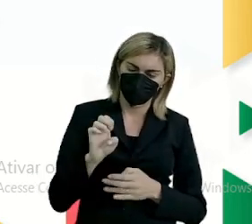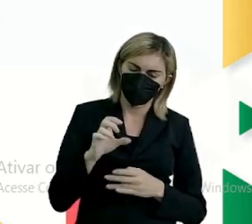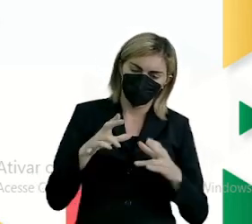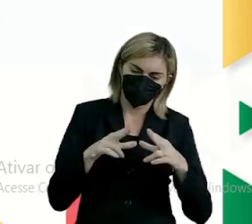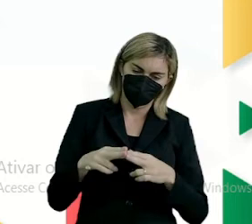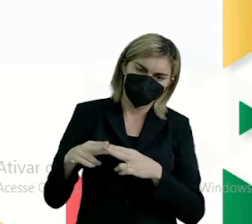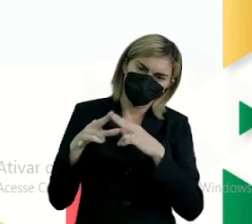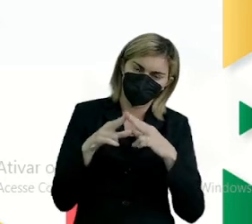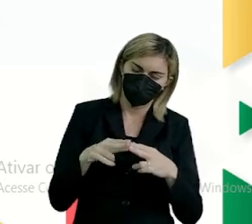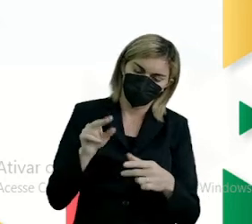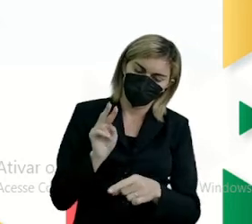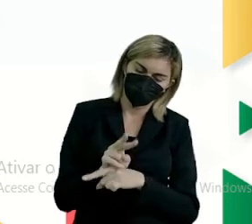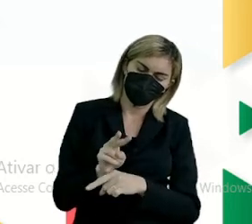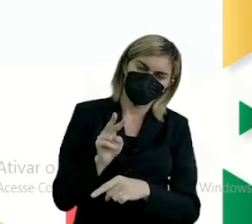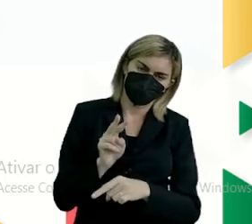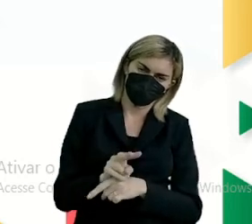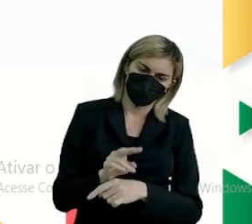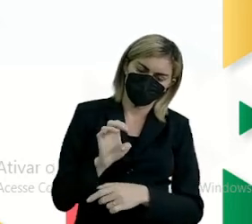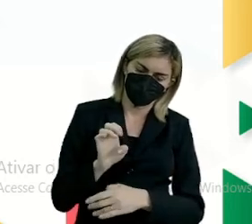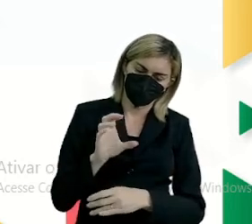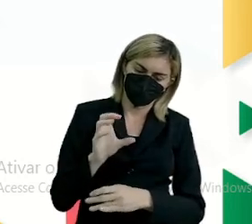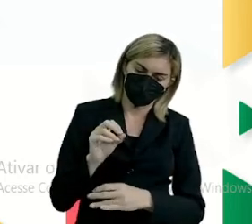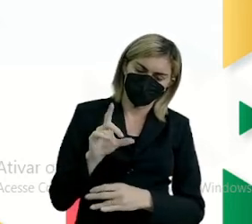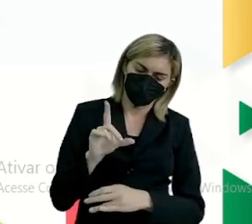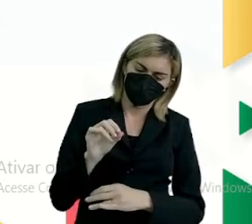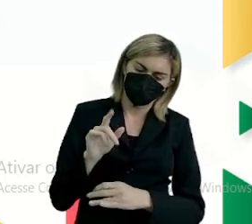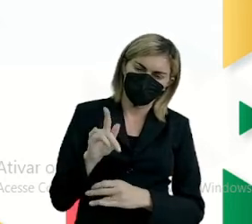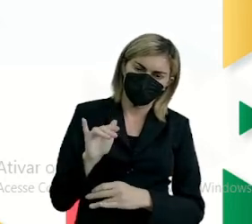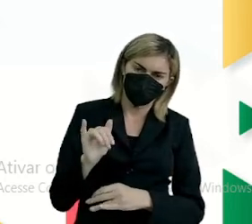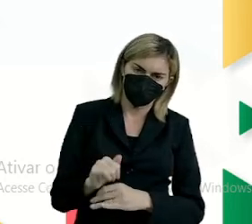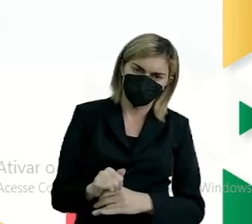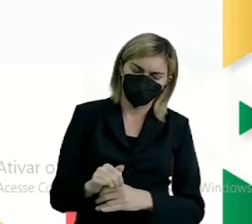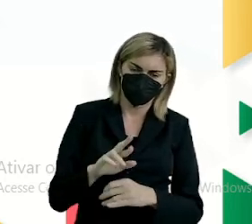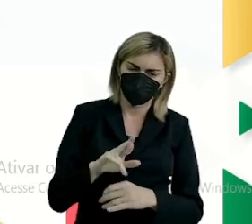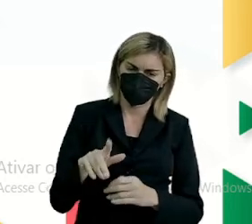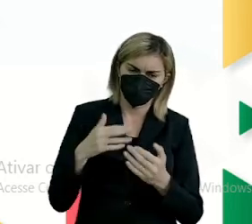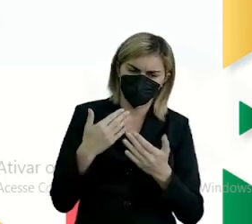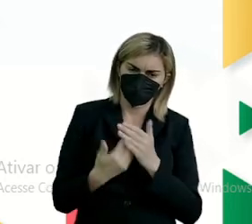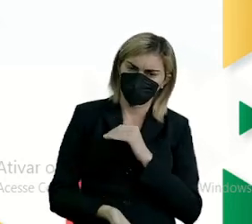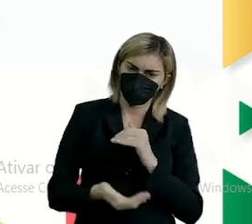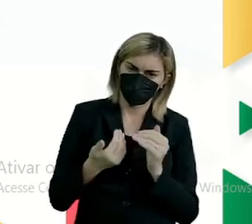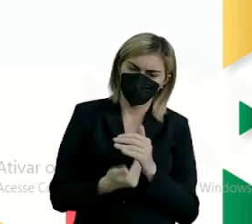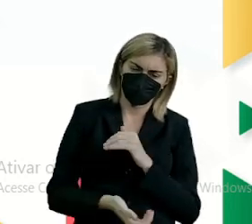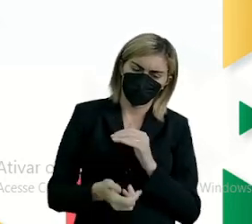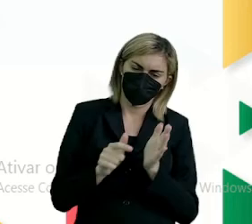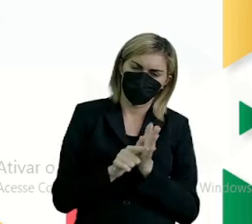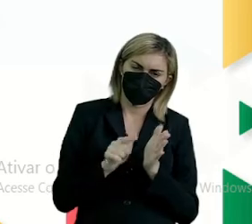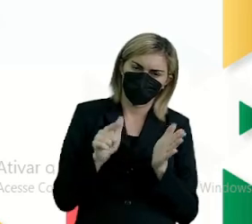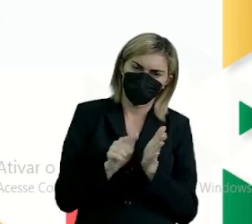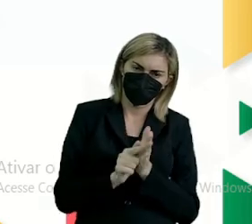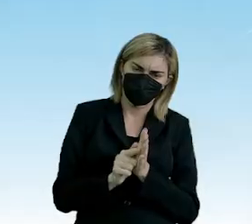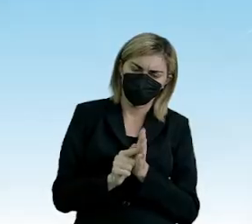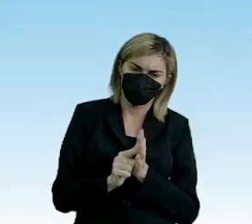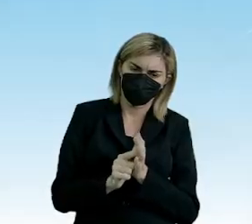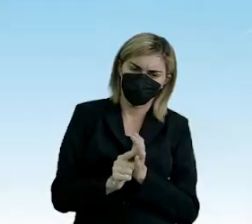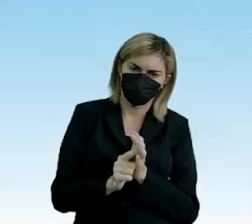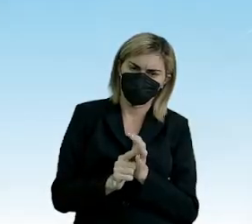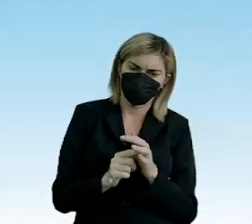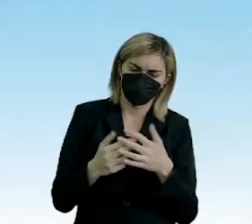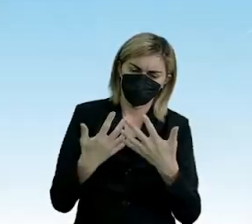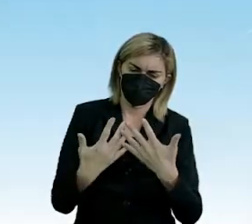ecológica, da preservação da natureza, não desperdiçar o papel, preservar os